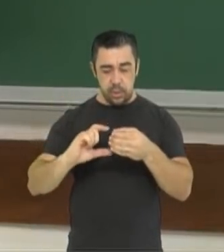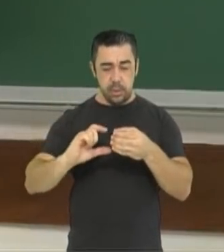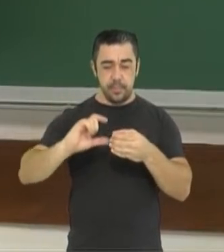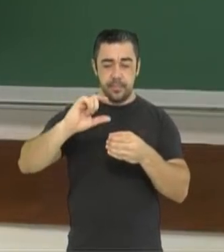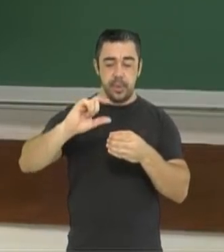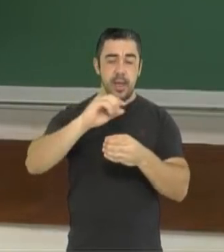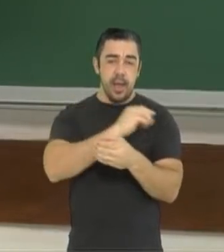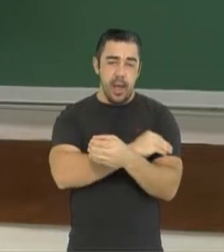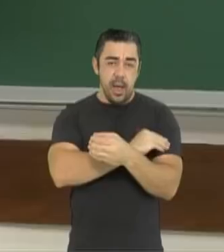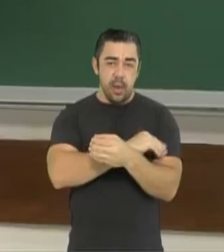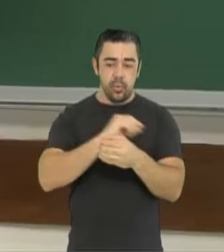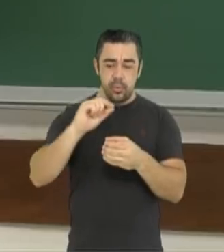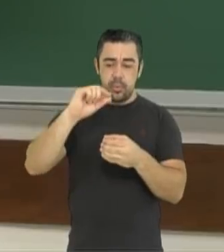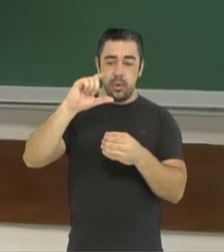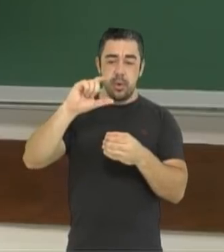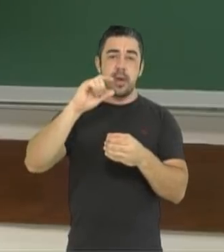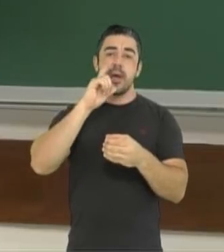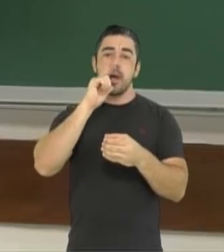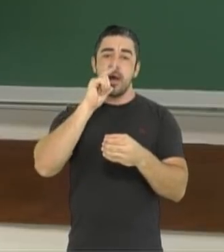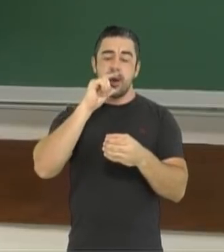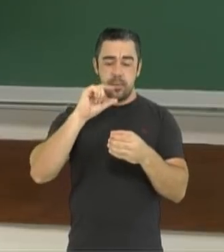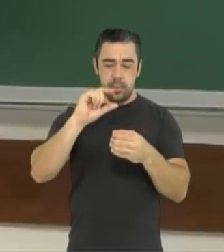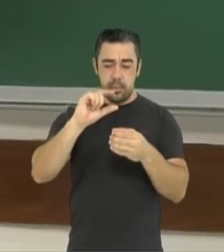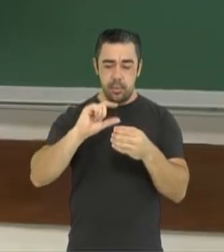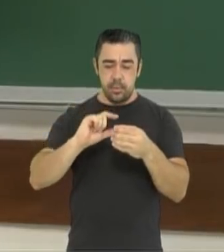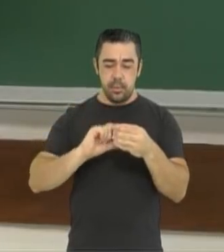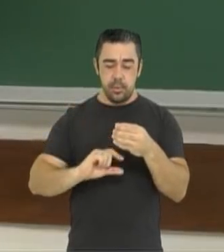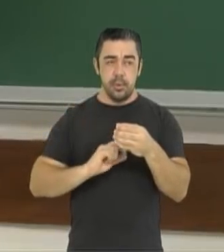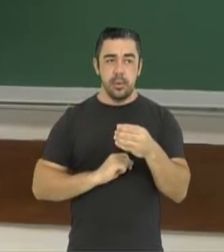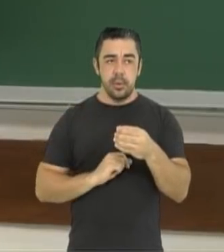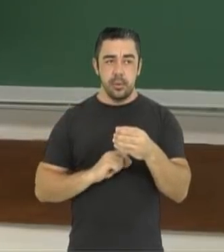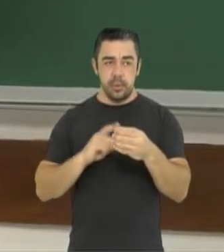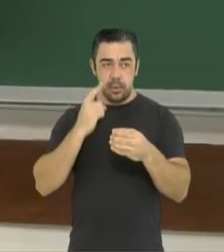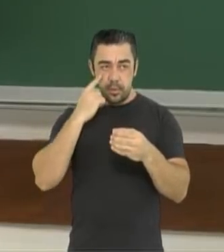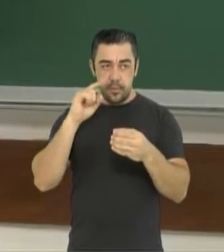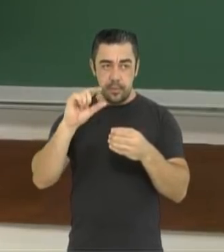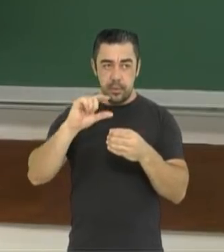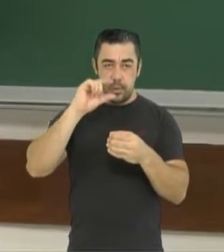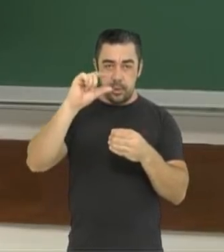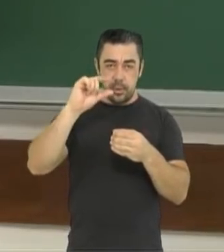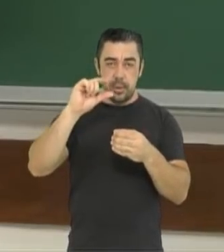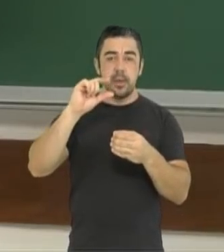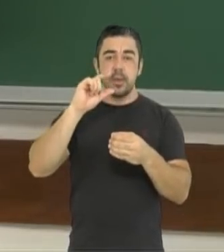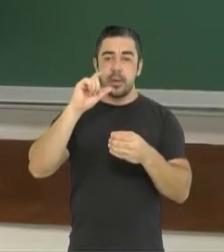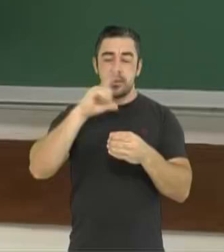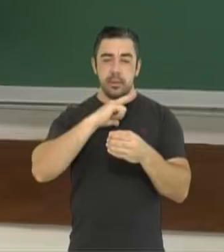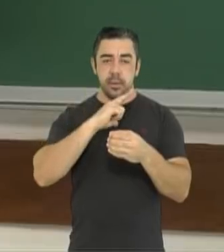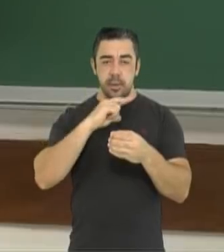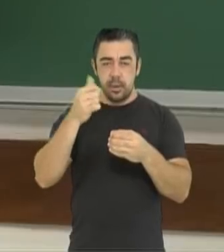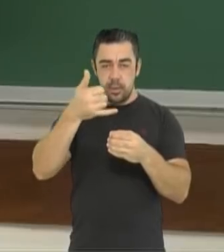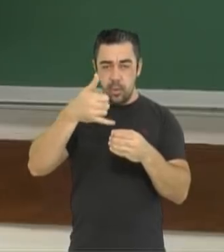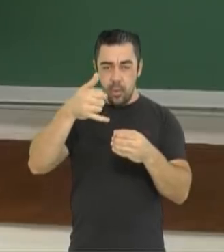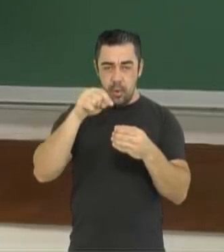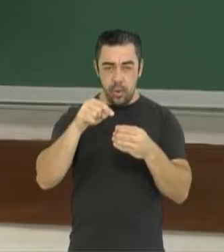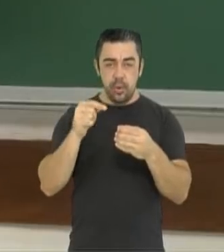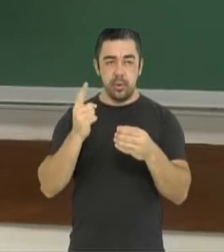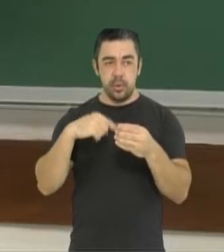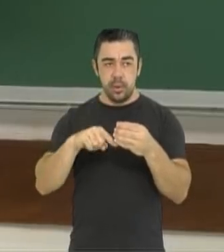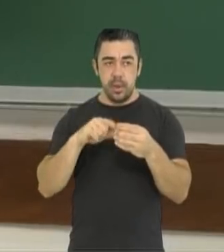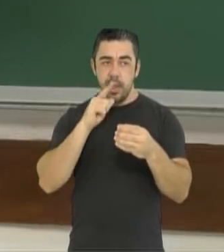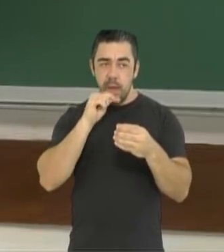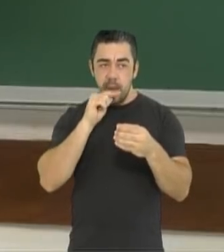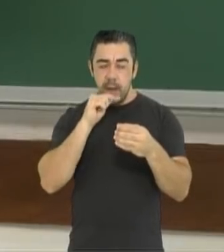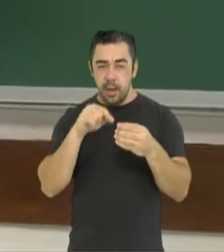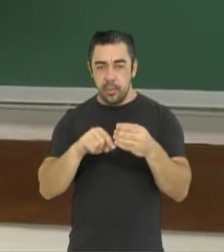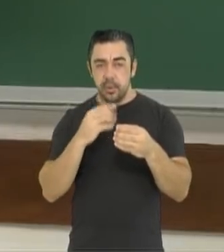o etanol e a água. Como o etanol tem a densidade menor, ele fica por cima, e aí a gente tem o óleo e aqui a água com corante